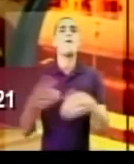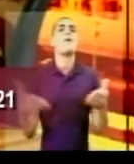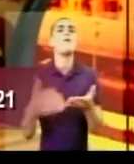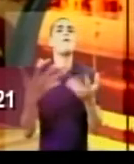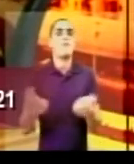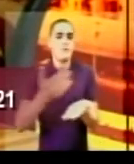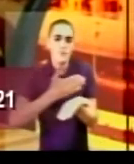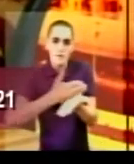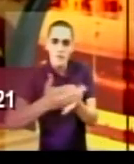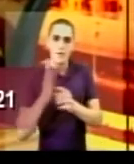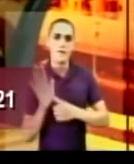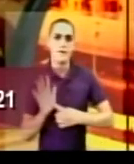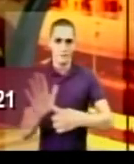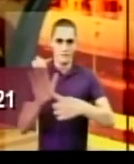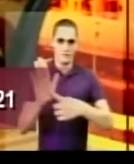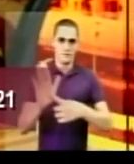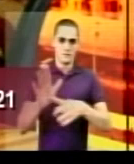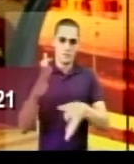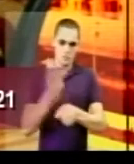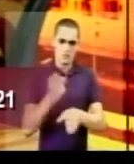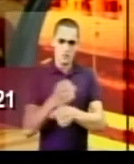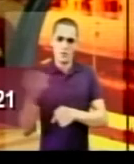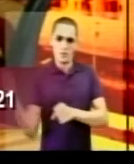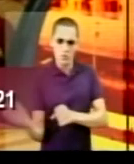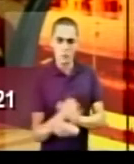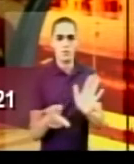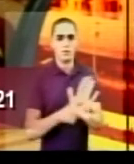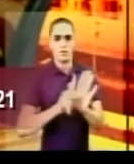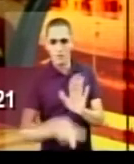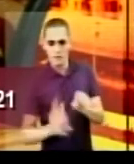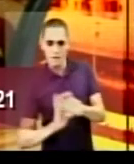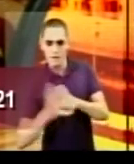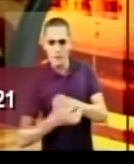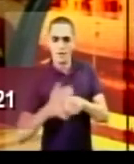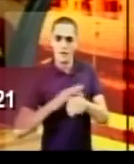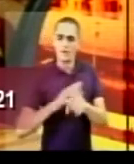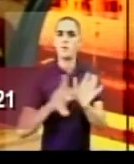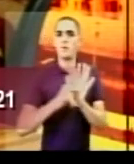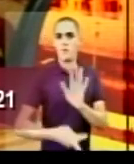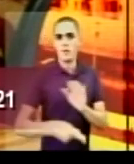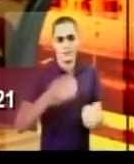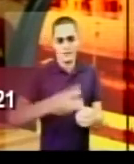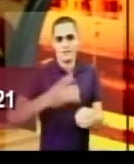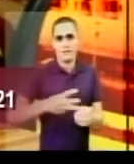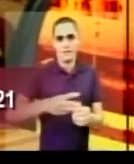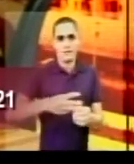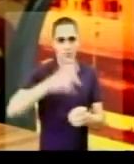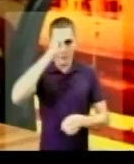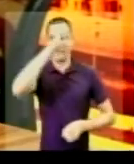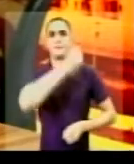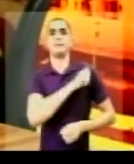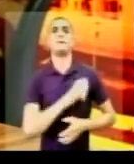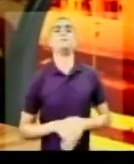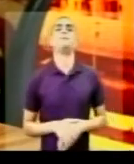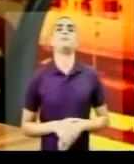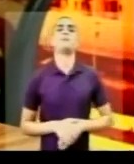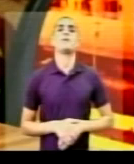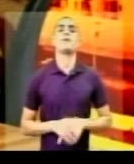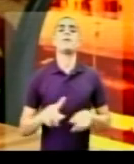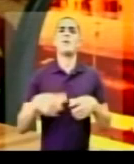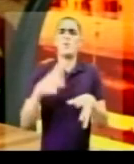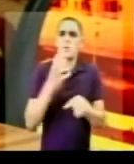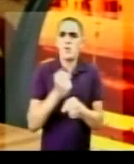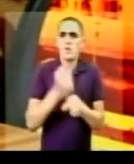dar início à apresentação dos dados sobre a situação epidemiológica do coronavírus aqui no município de São José do Rio Preto. Então,